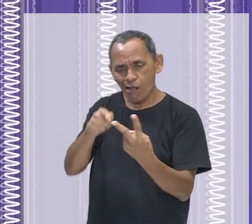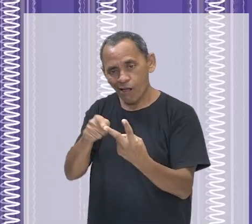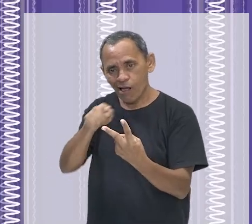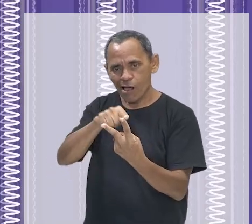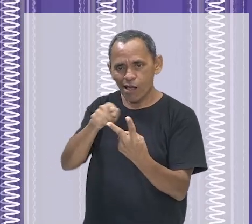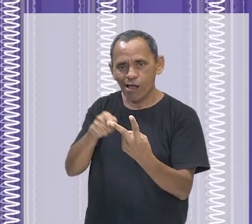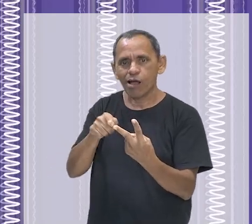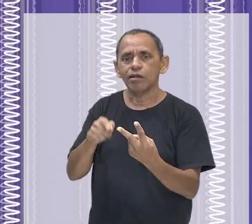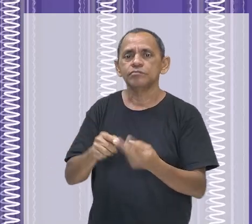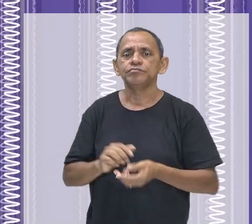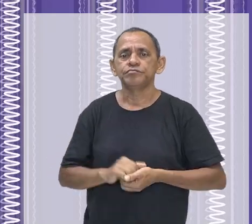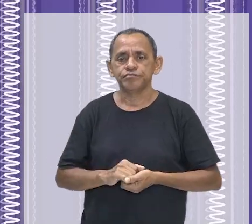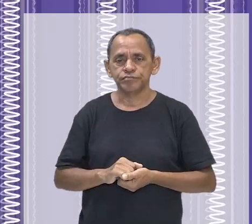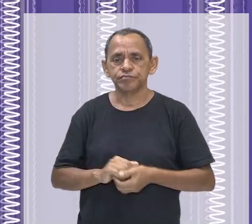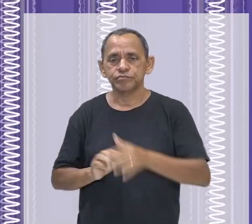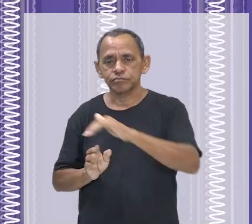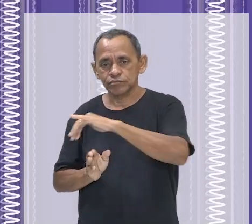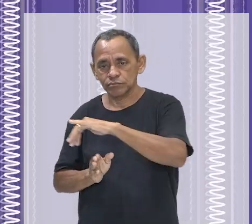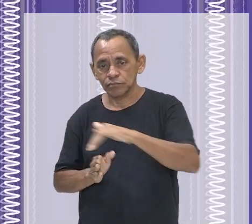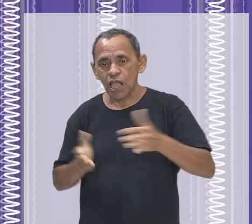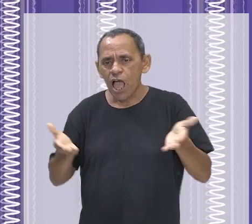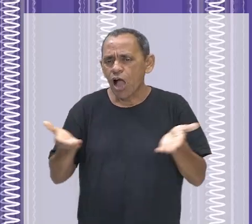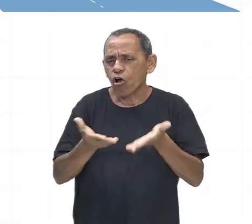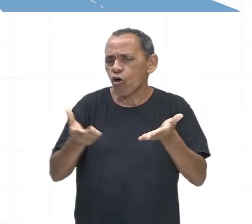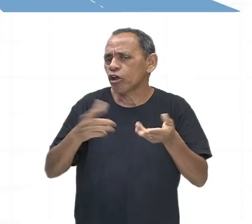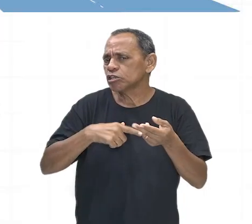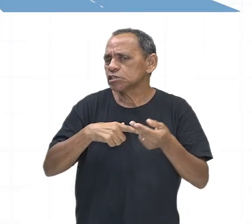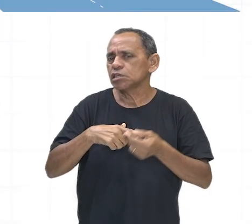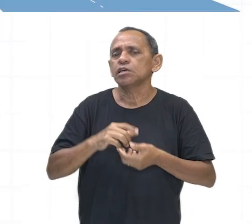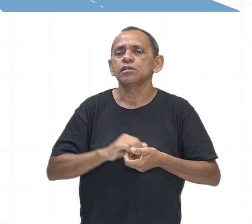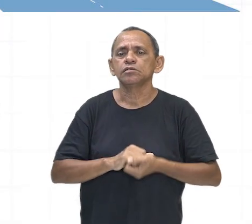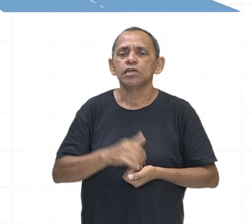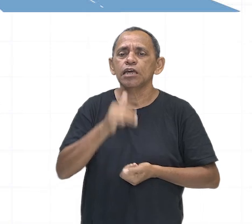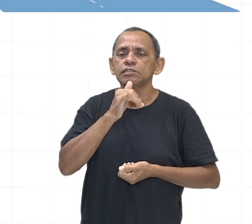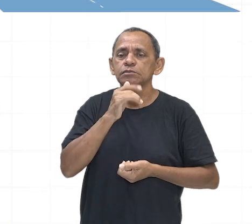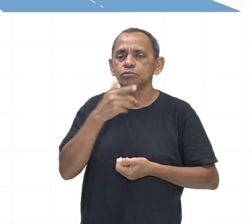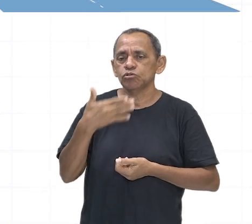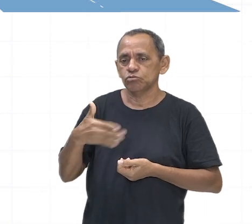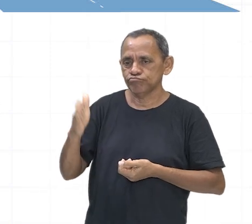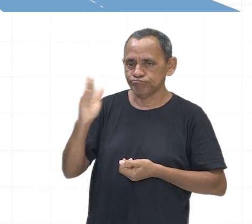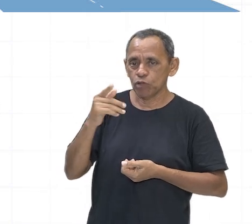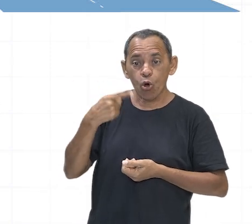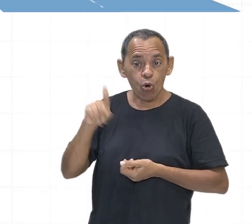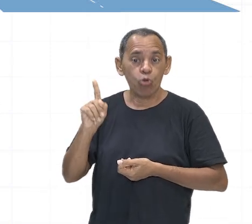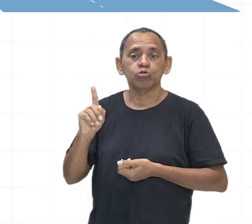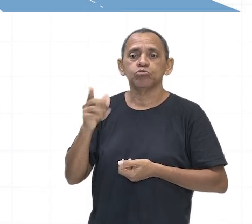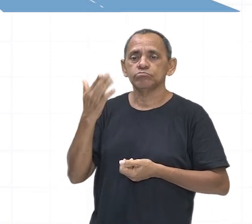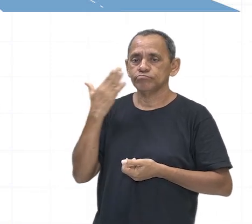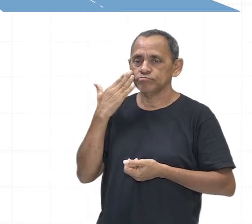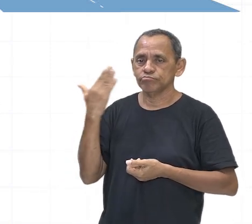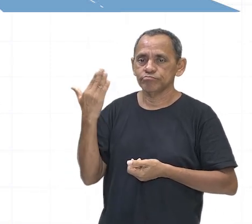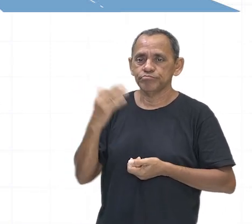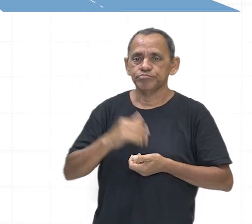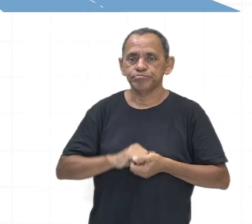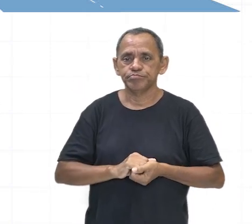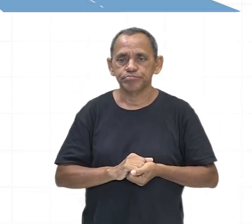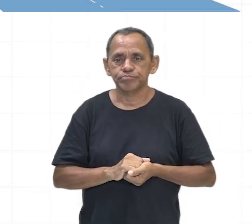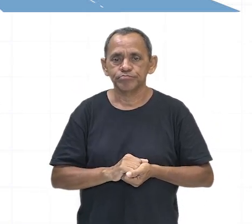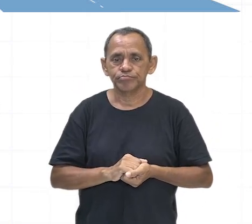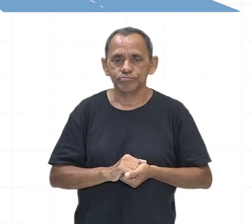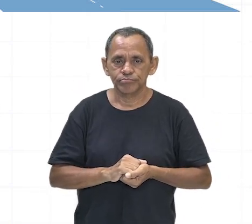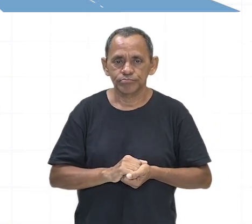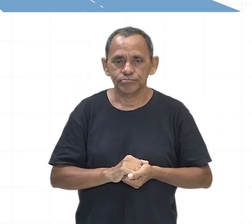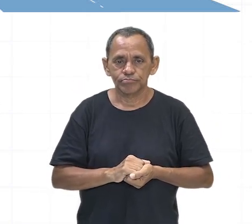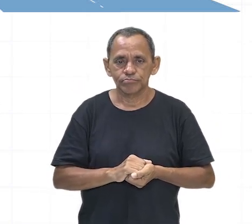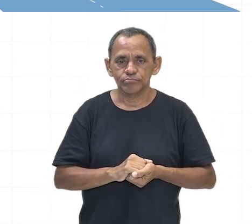agora para uma segunda ideia, que é a diferença entre ética e moral. Observe bem em silêncio e olhe